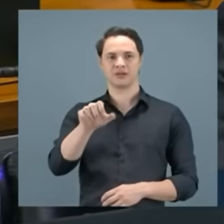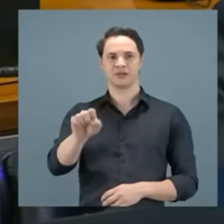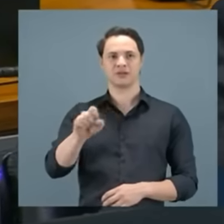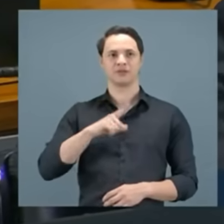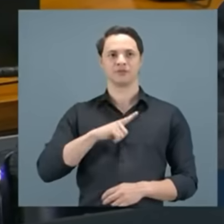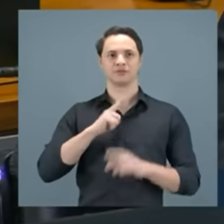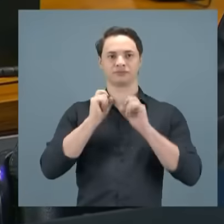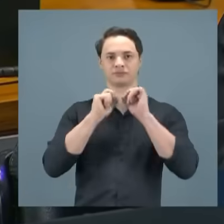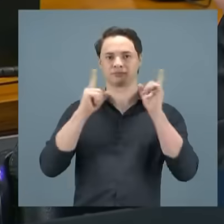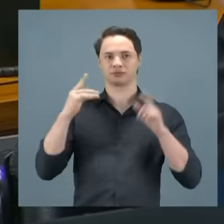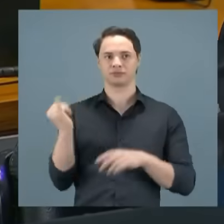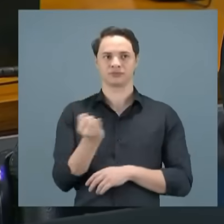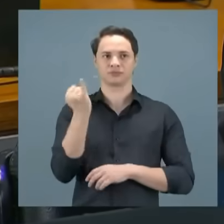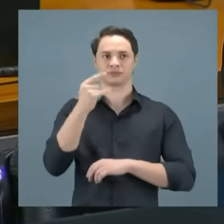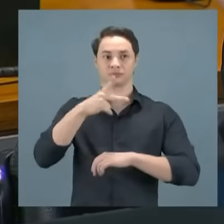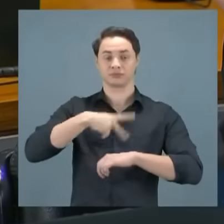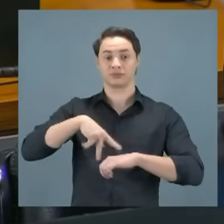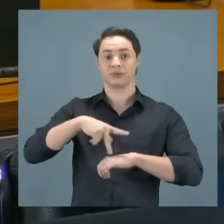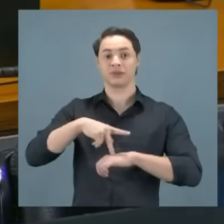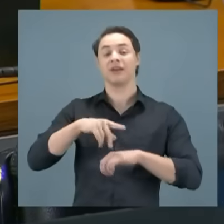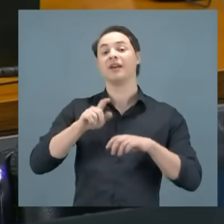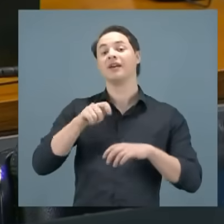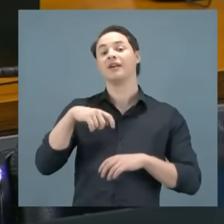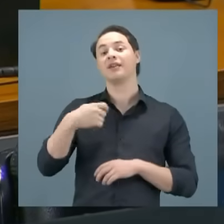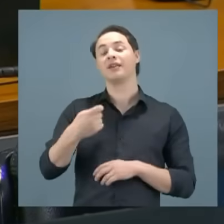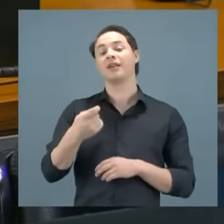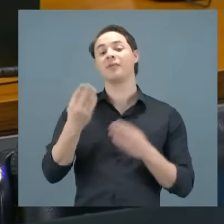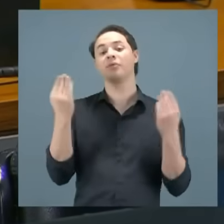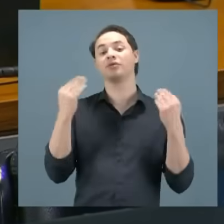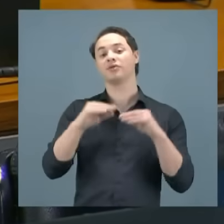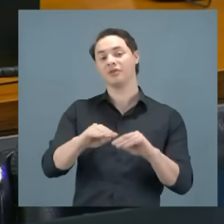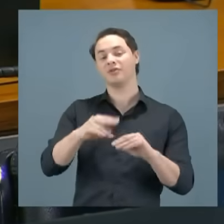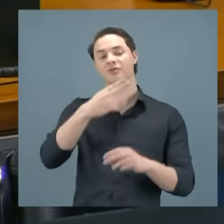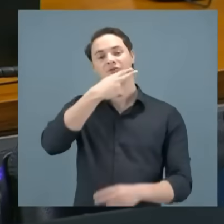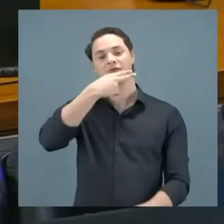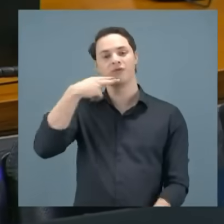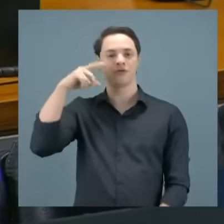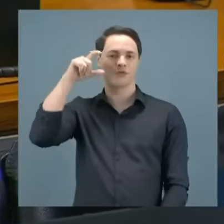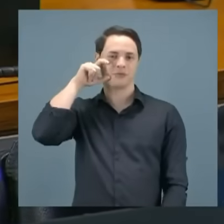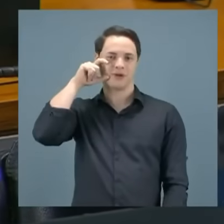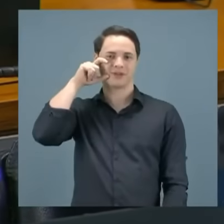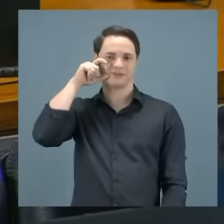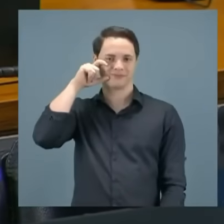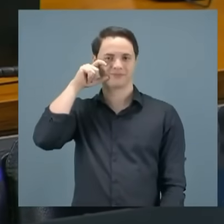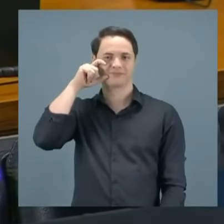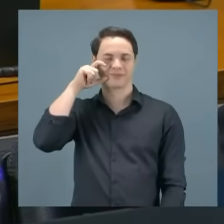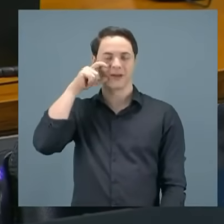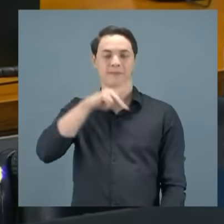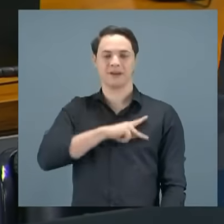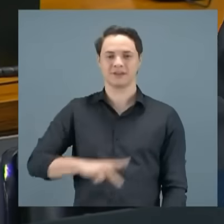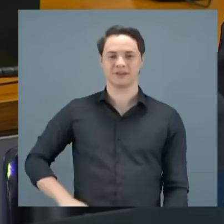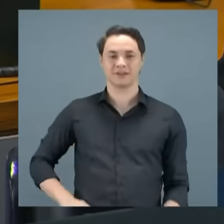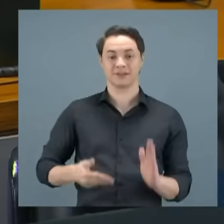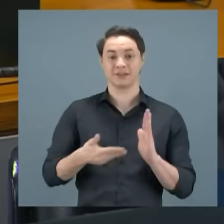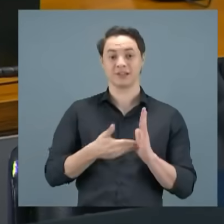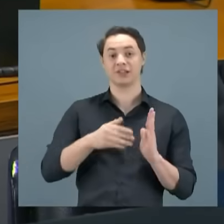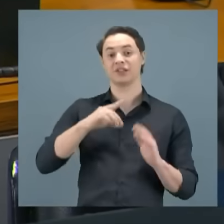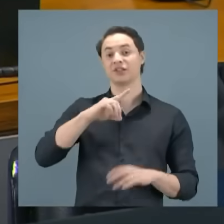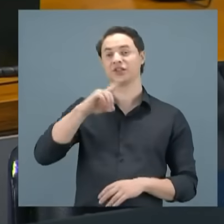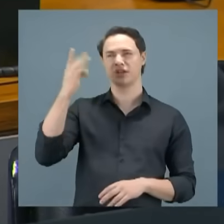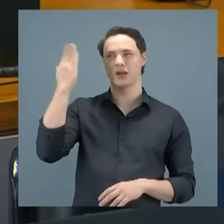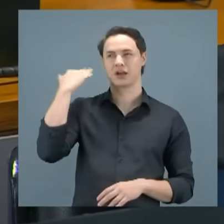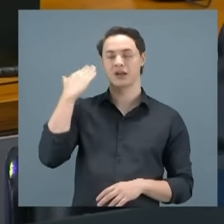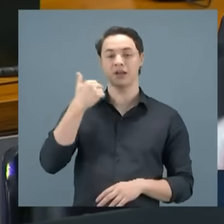país. Deputado Hugo Mota, presidente da Câmara, anunciando, senador Girão, no dia 15 de